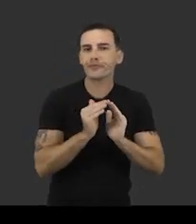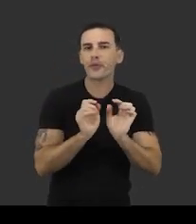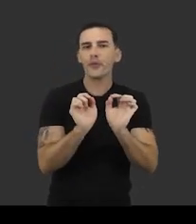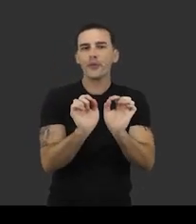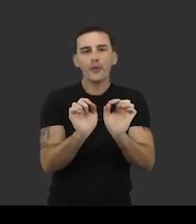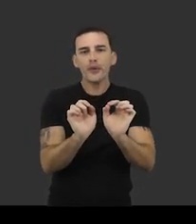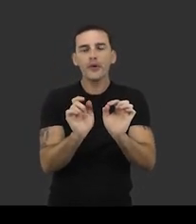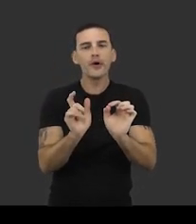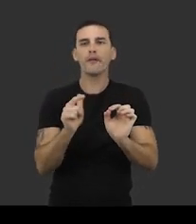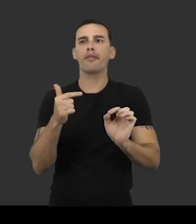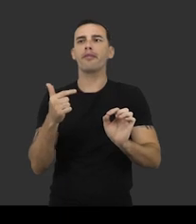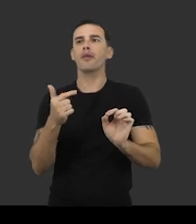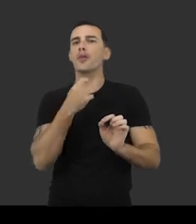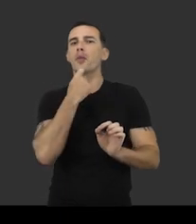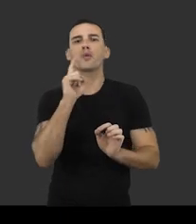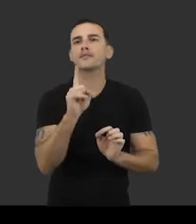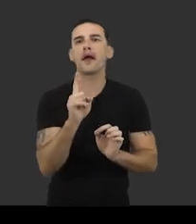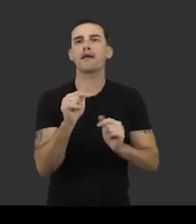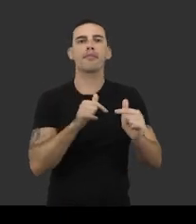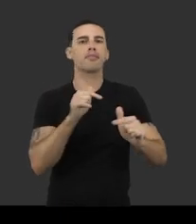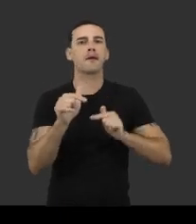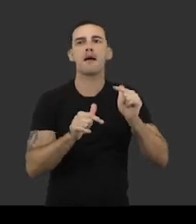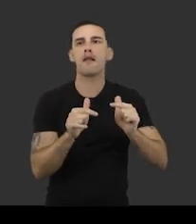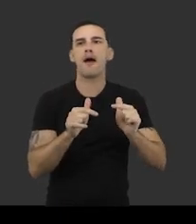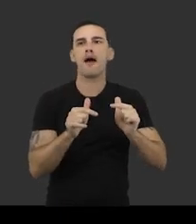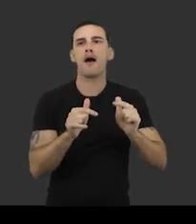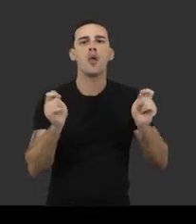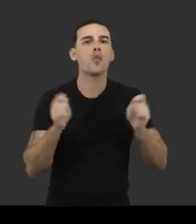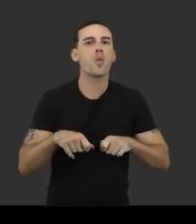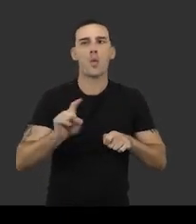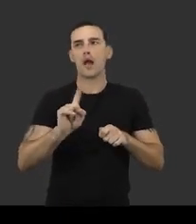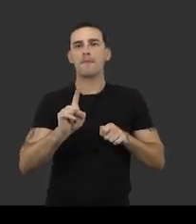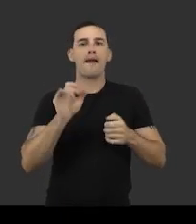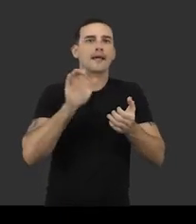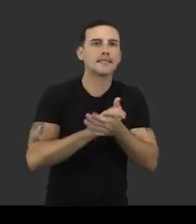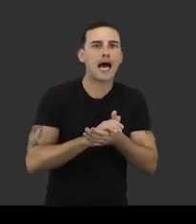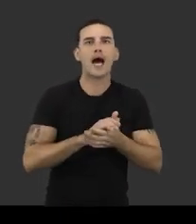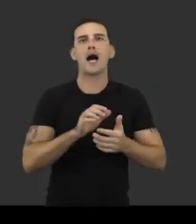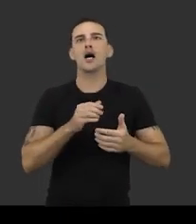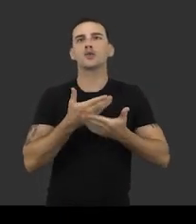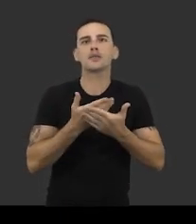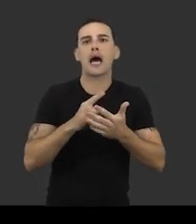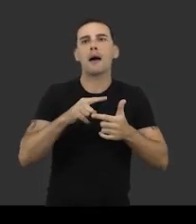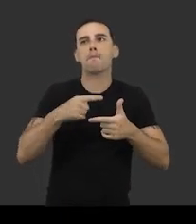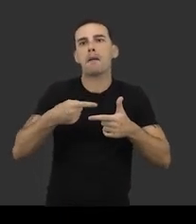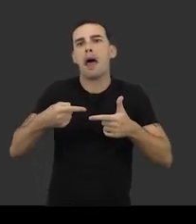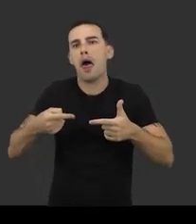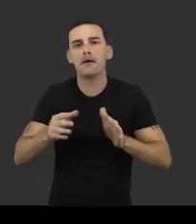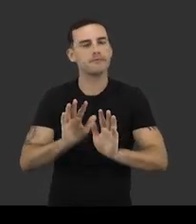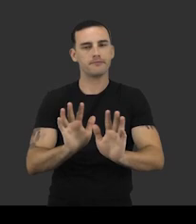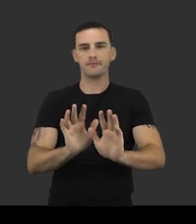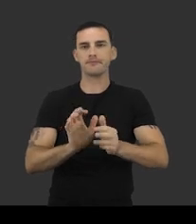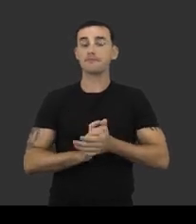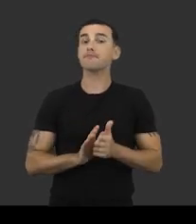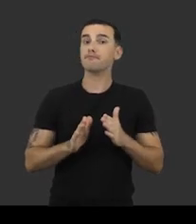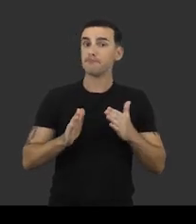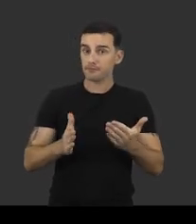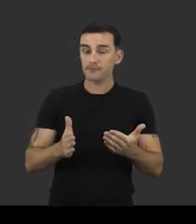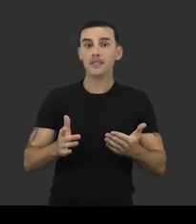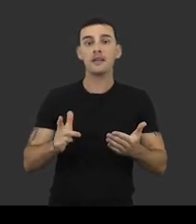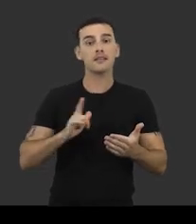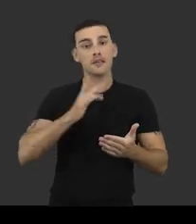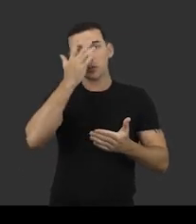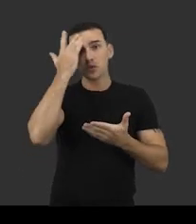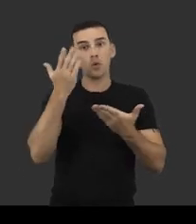estão aptas a exercer uma profissão, trabalhar, casar, estudar, tá. Então, a gente lida com